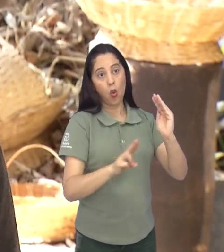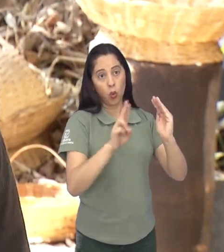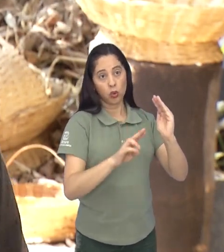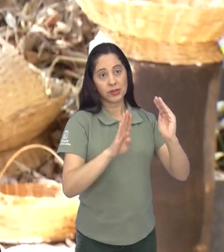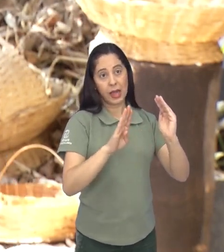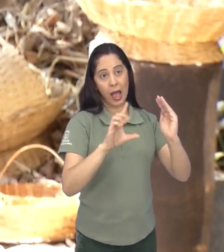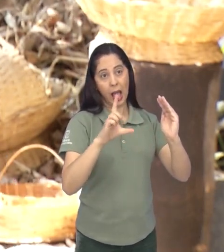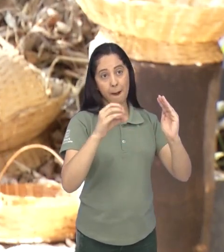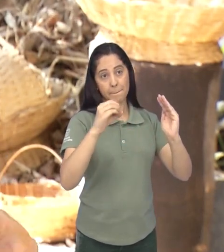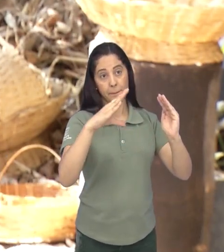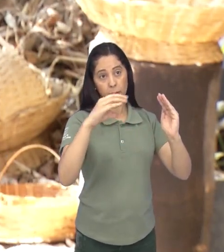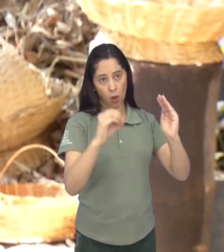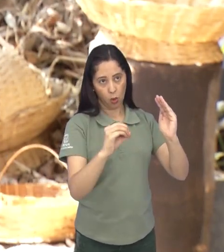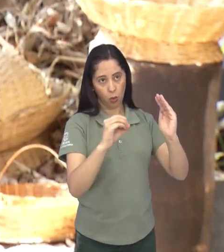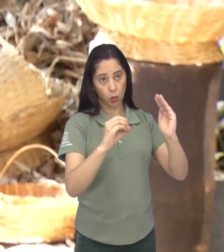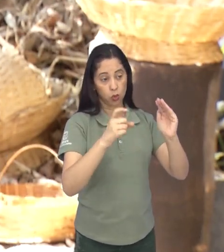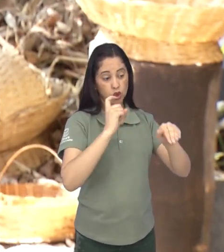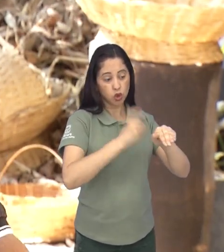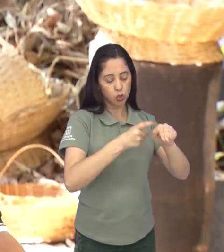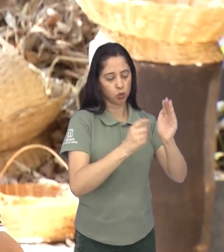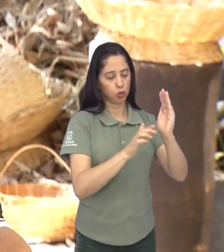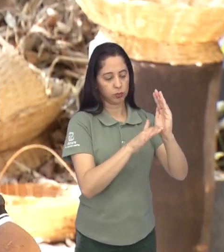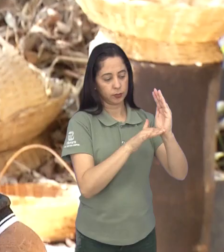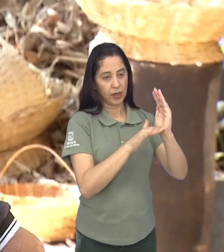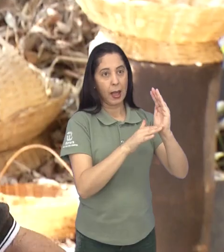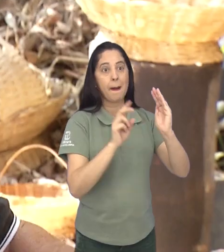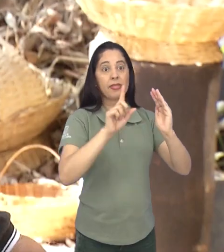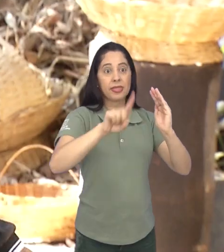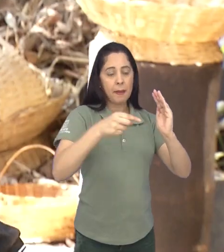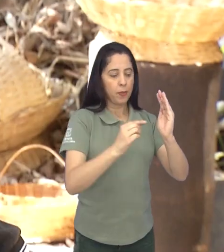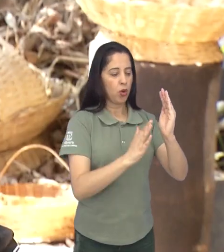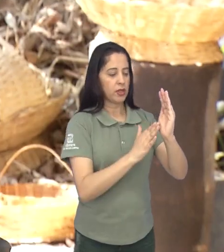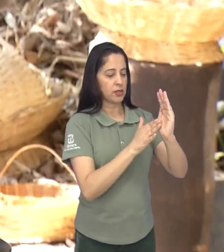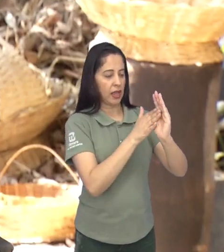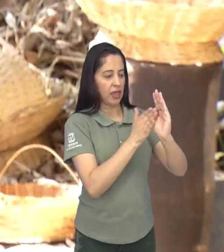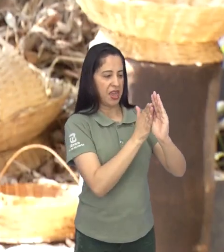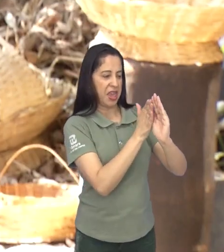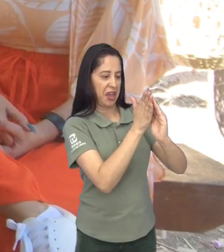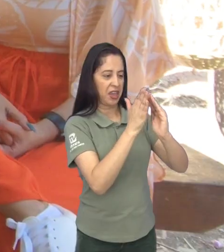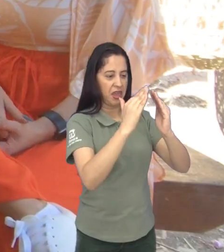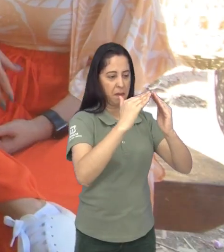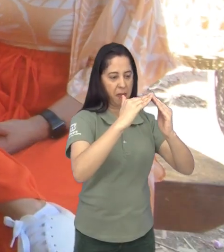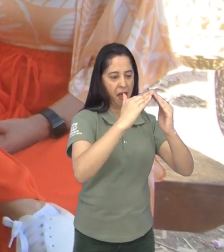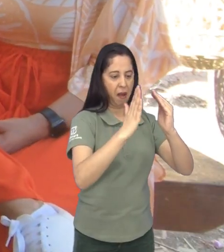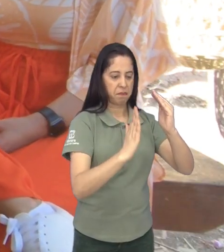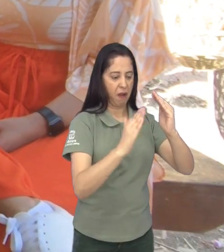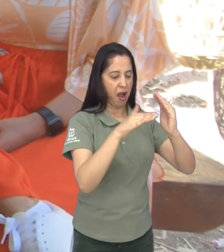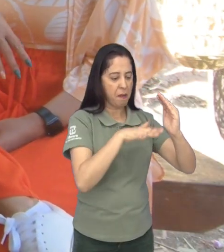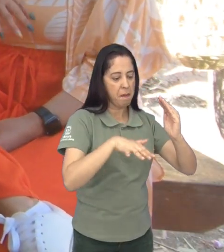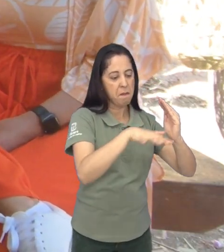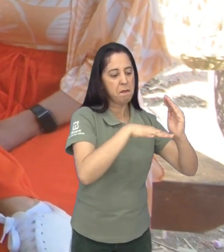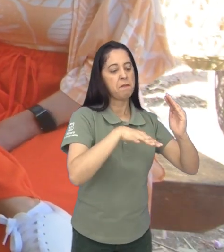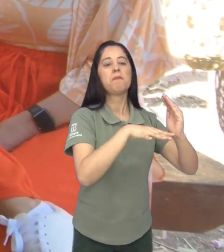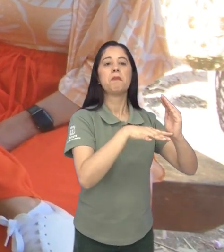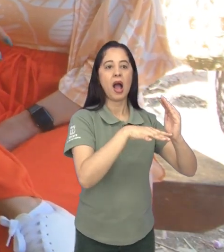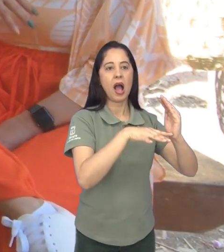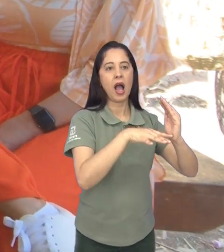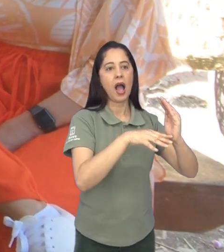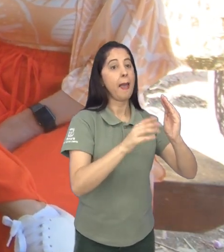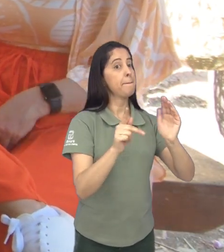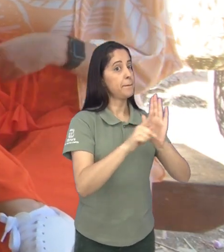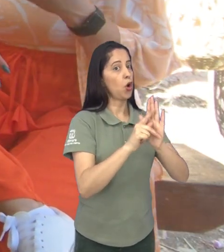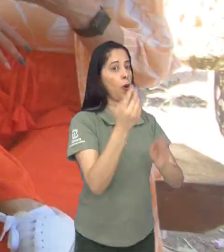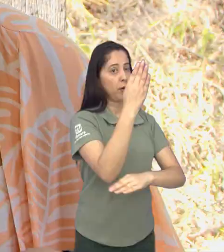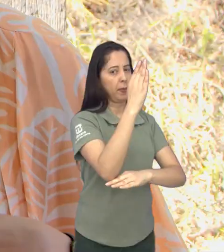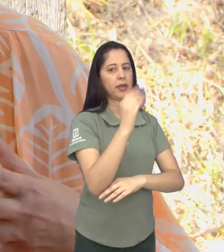infiltração para dentro da casa. O resto, o piso, tudo vai ser de bambu. Tailândia, Indonésia,